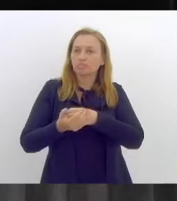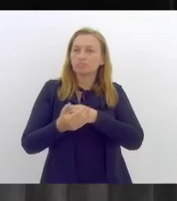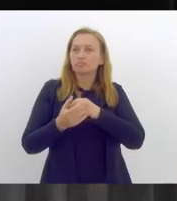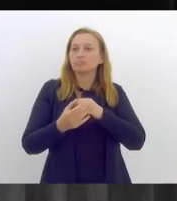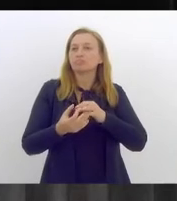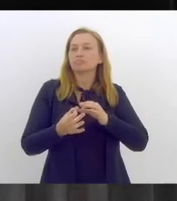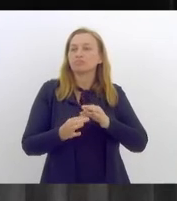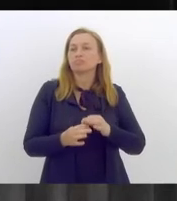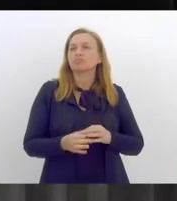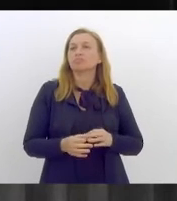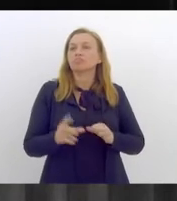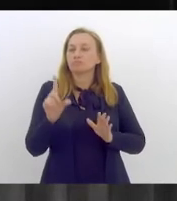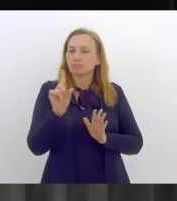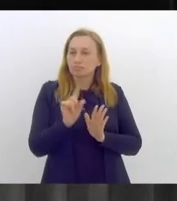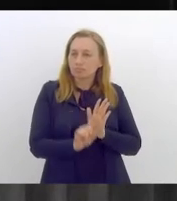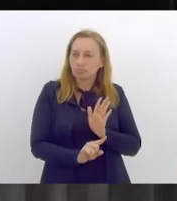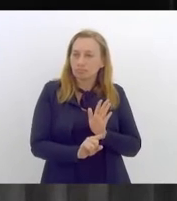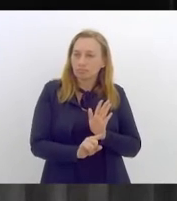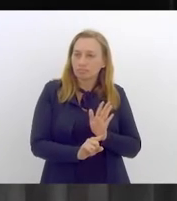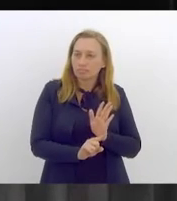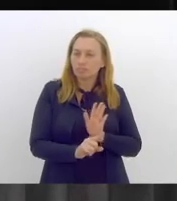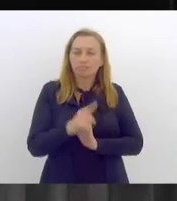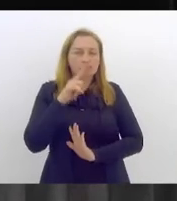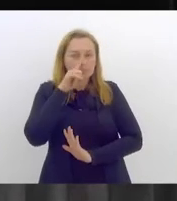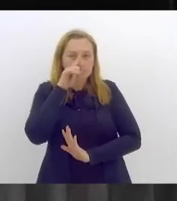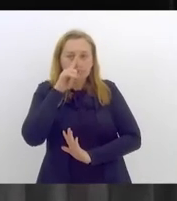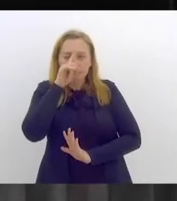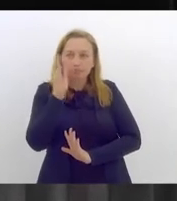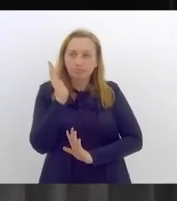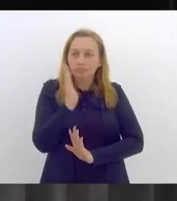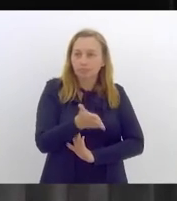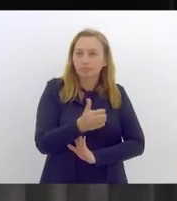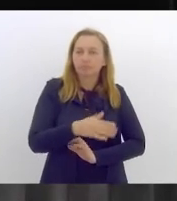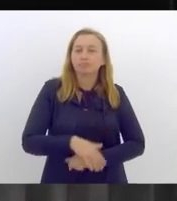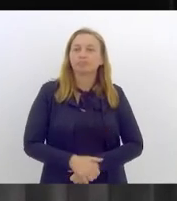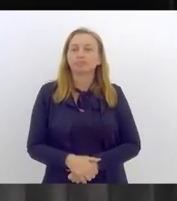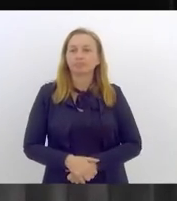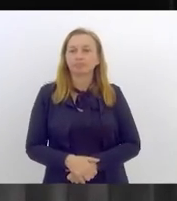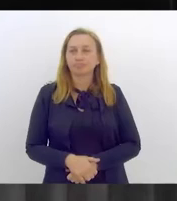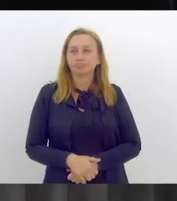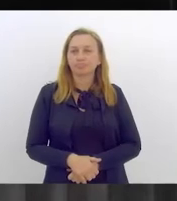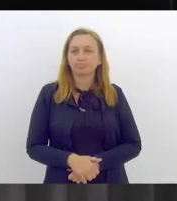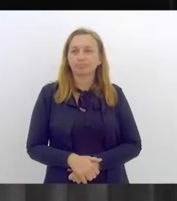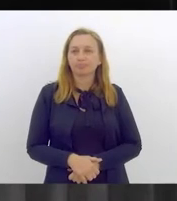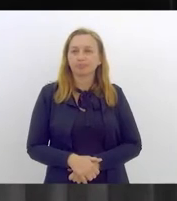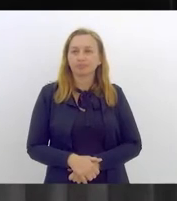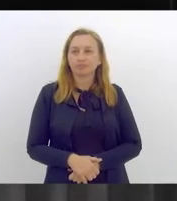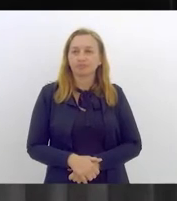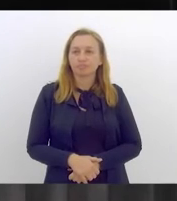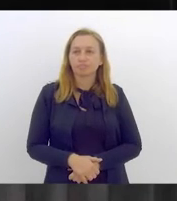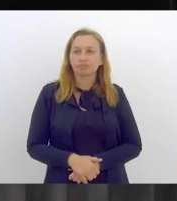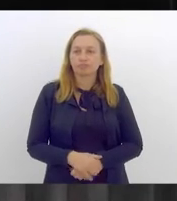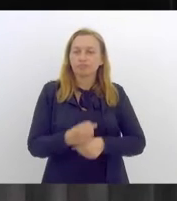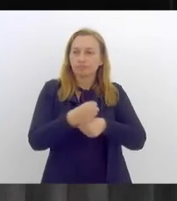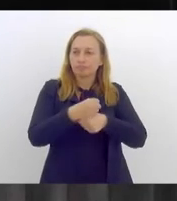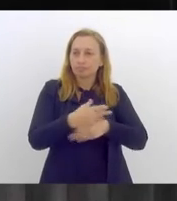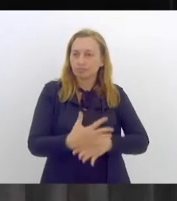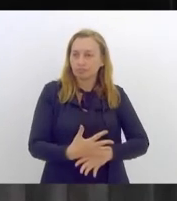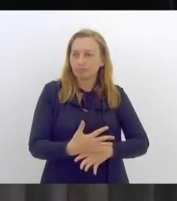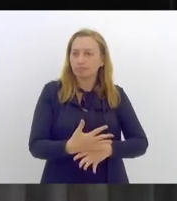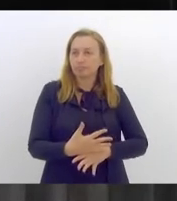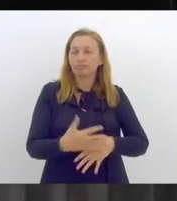alcance, reduzindo, inclusive, riscos diretos, de desmoronamento, de deslizamento,